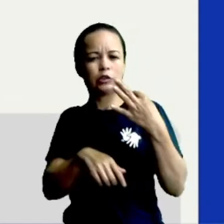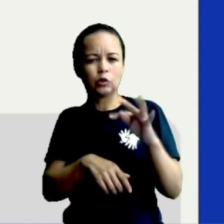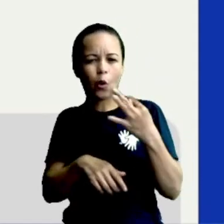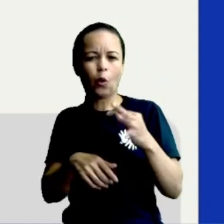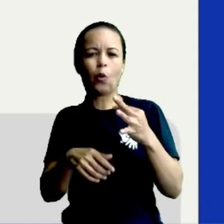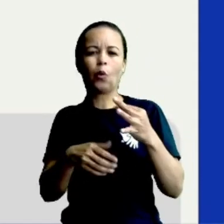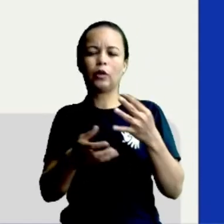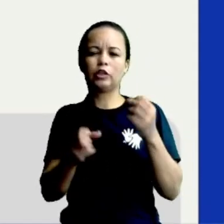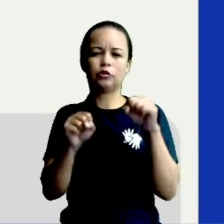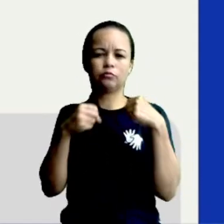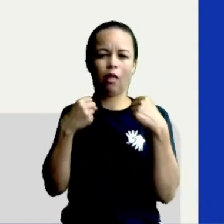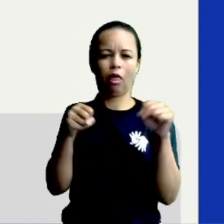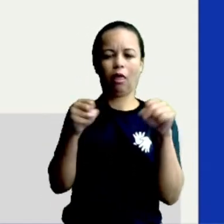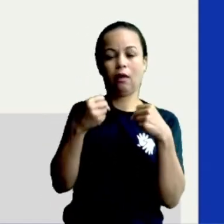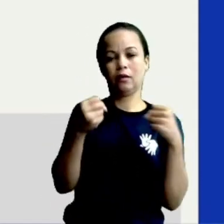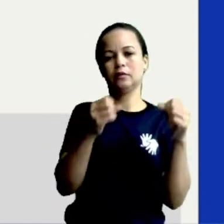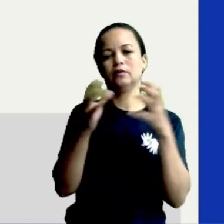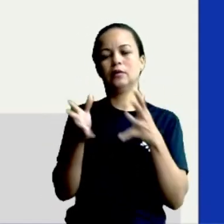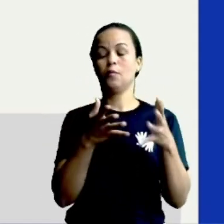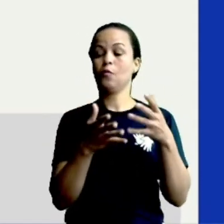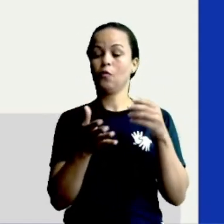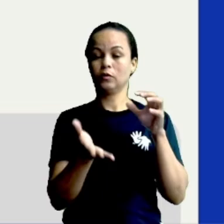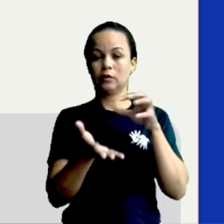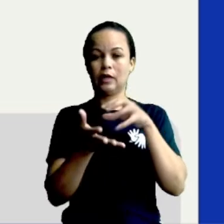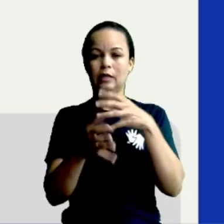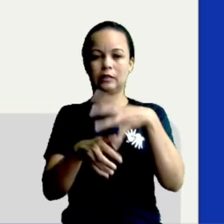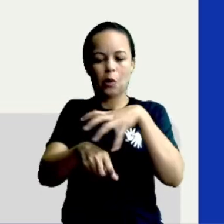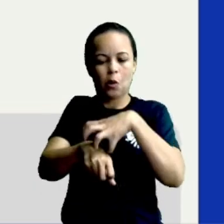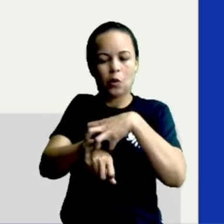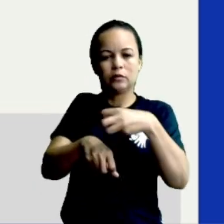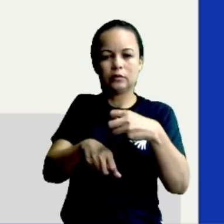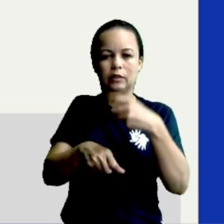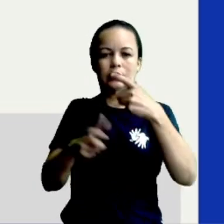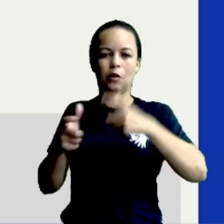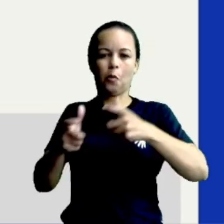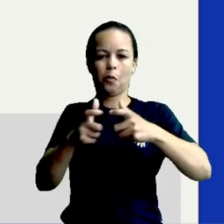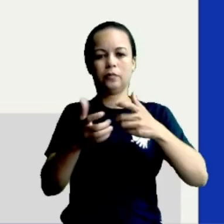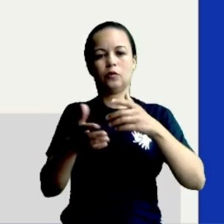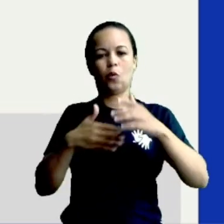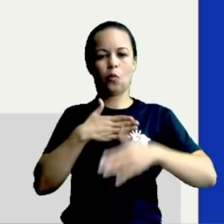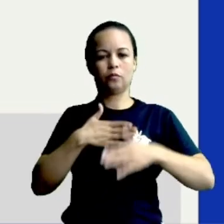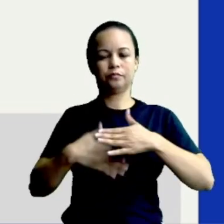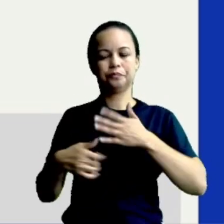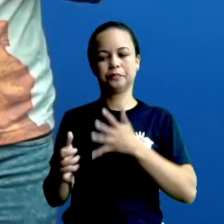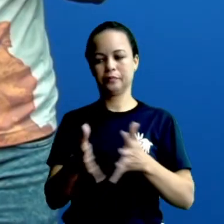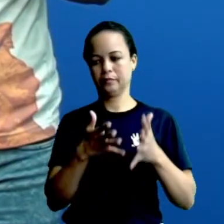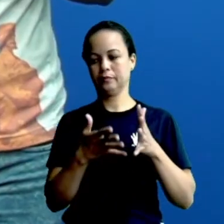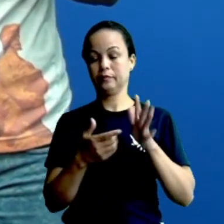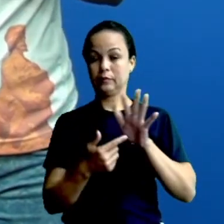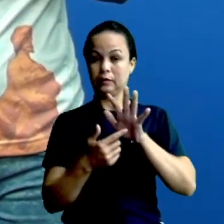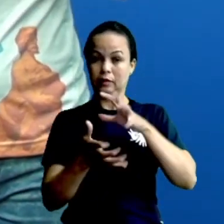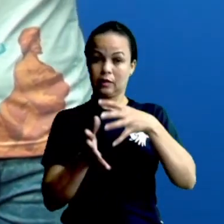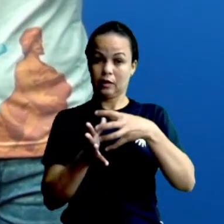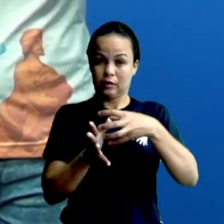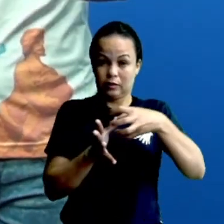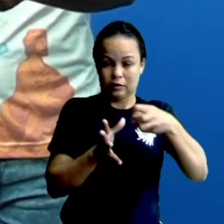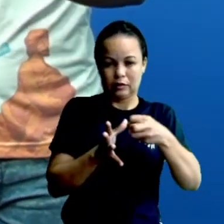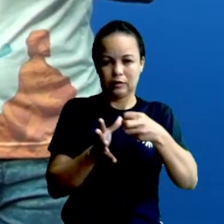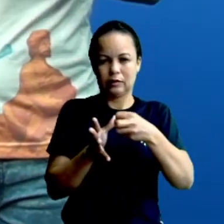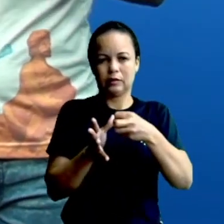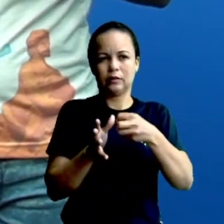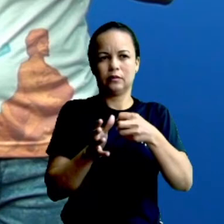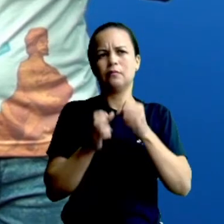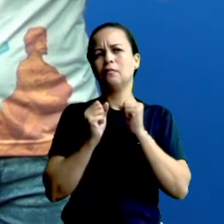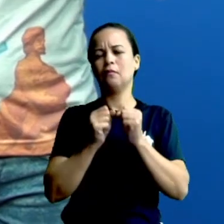articulares, por conta da ação dos sanguessugas nessas regiões. E a produção de substâncias que os sanguessugas